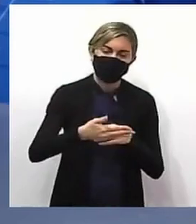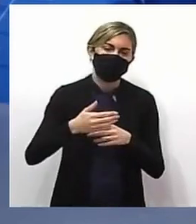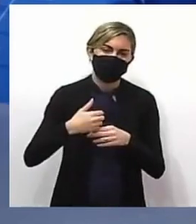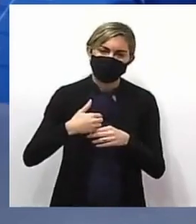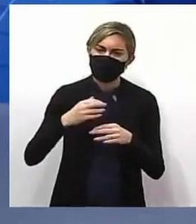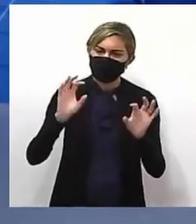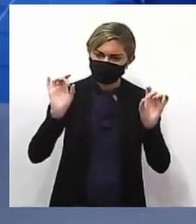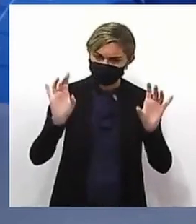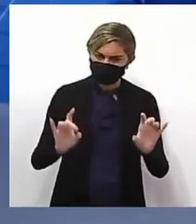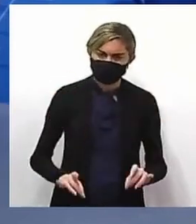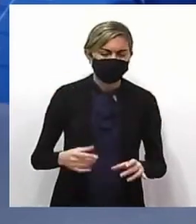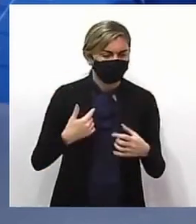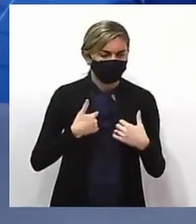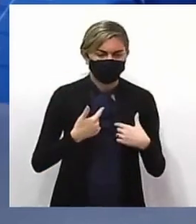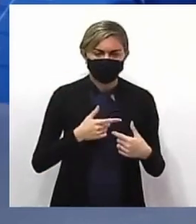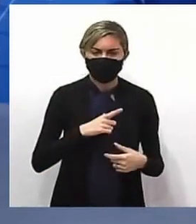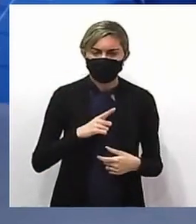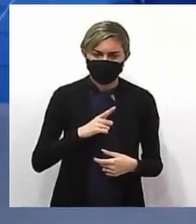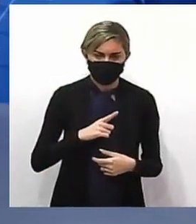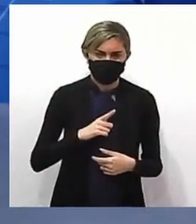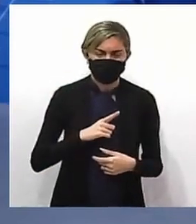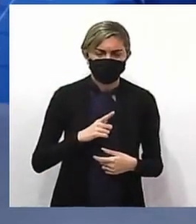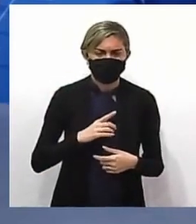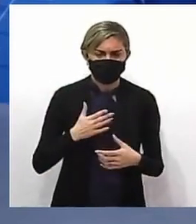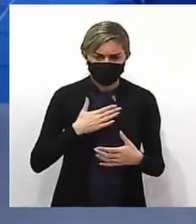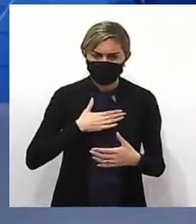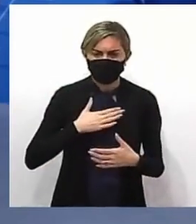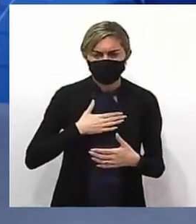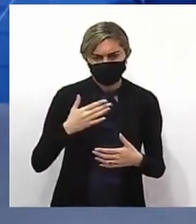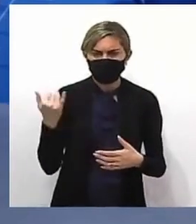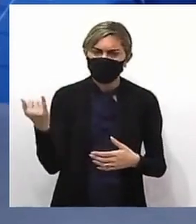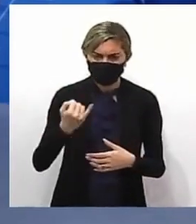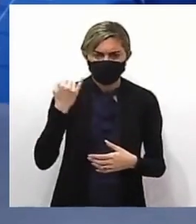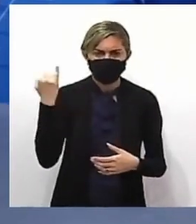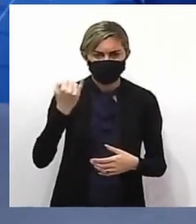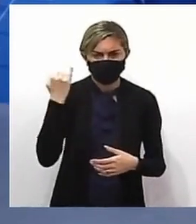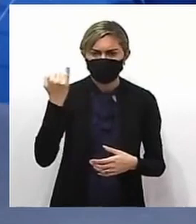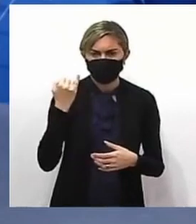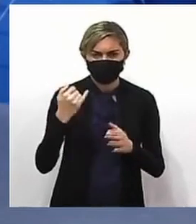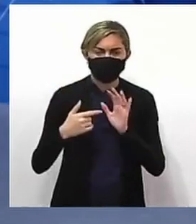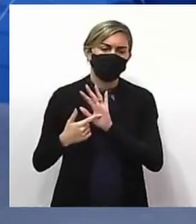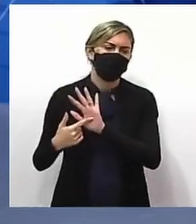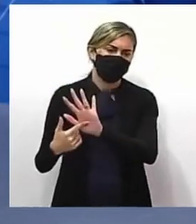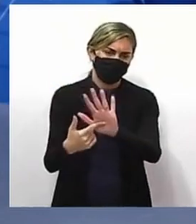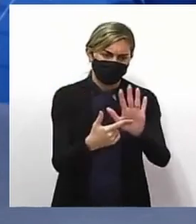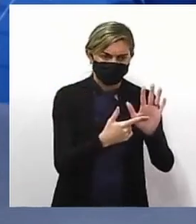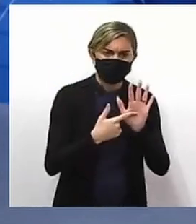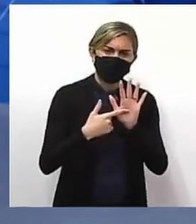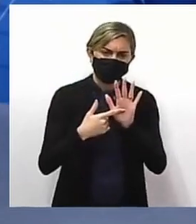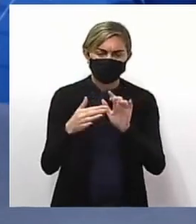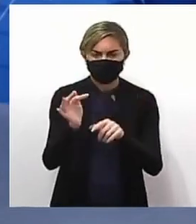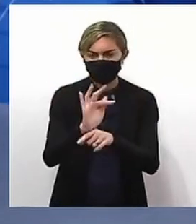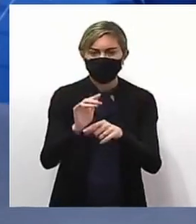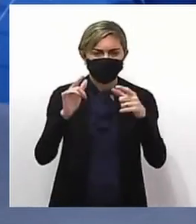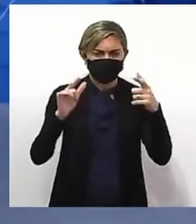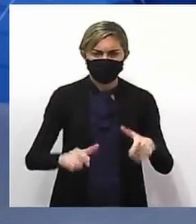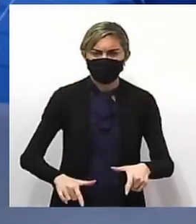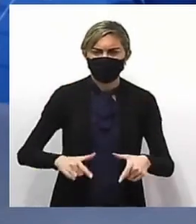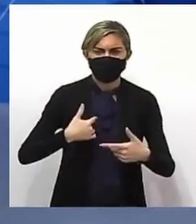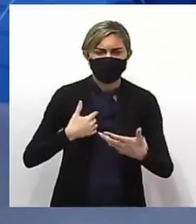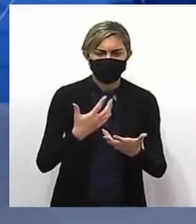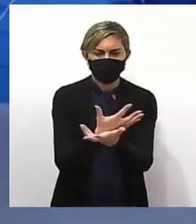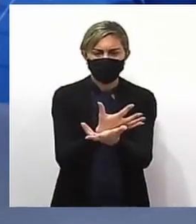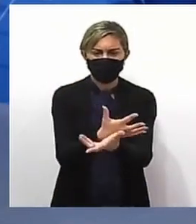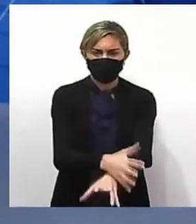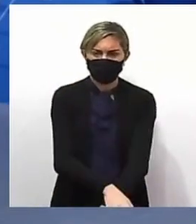sessão muito especial. Para mim era muito importante exibir o filme num lugar que é tão castigado pela